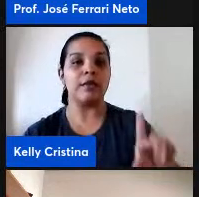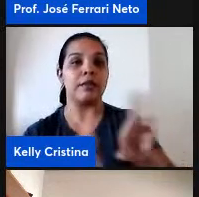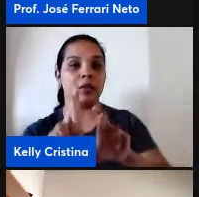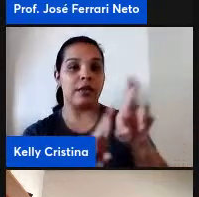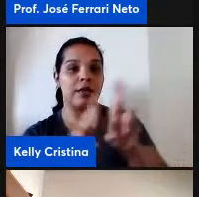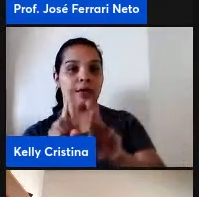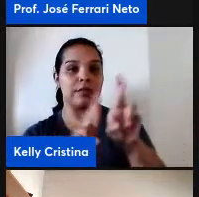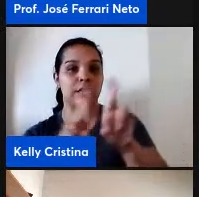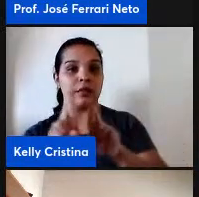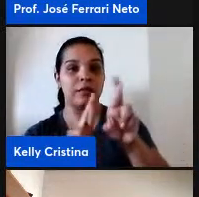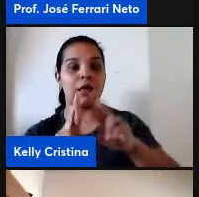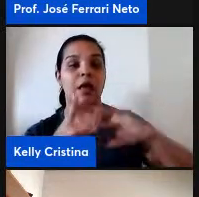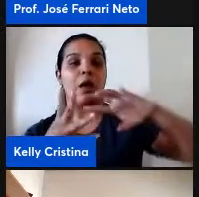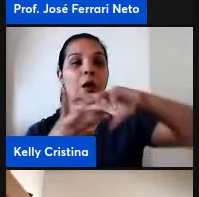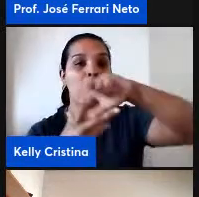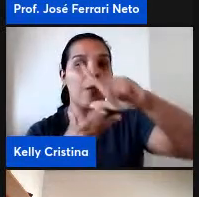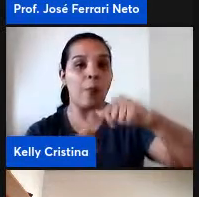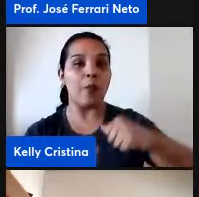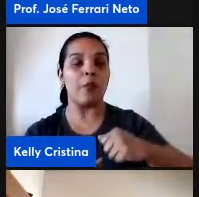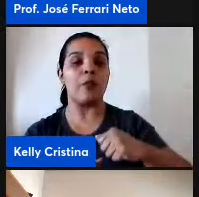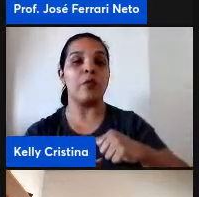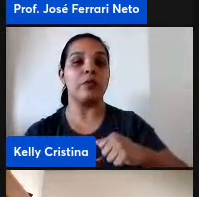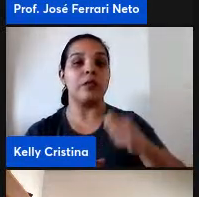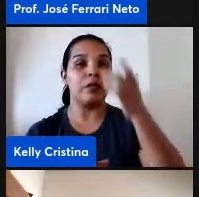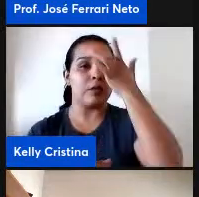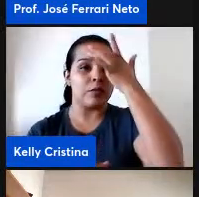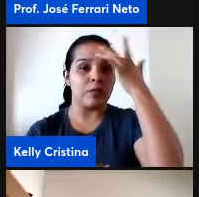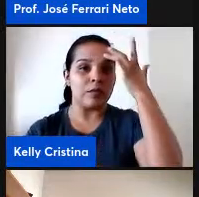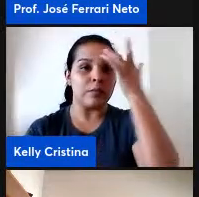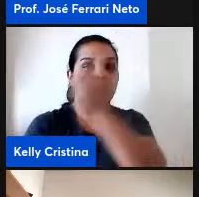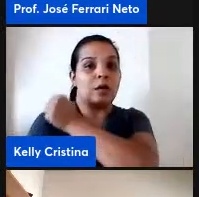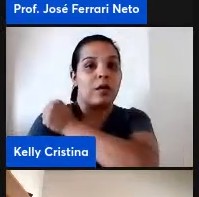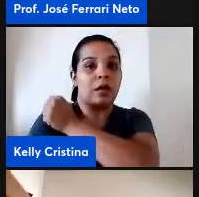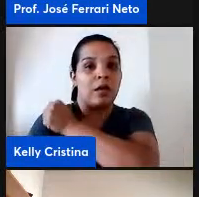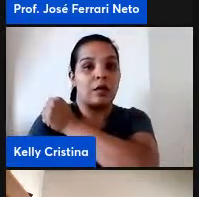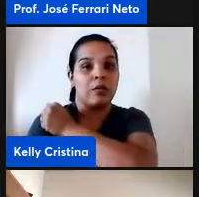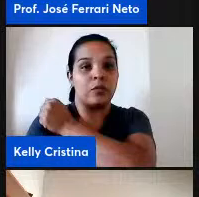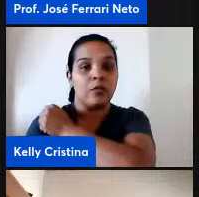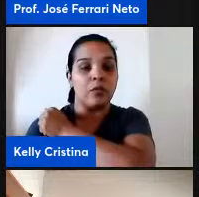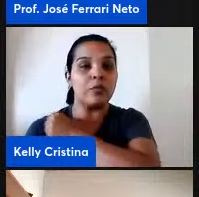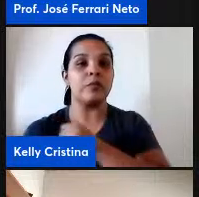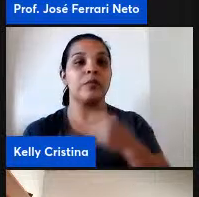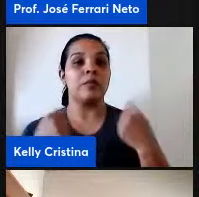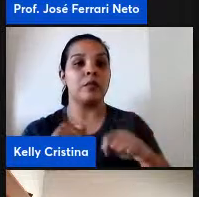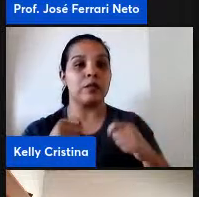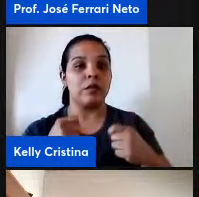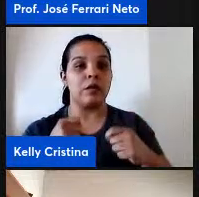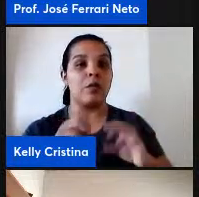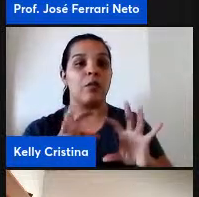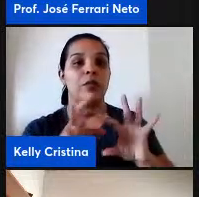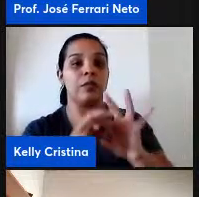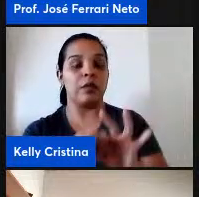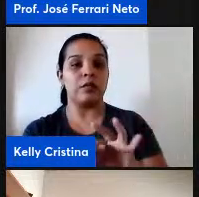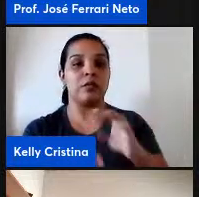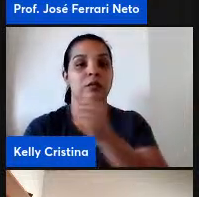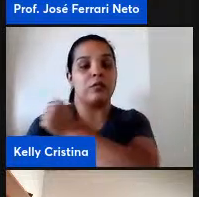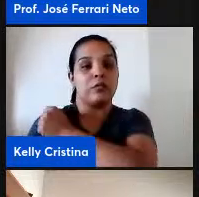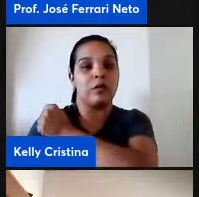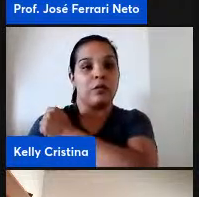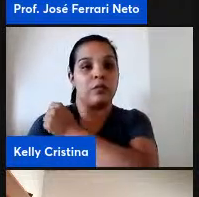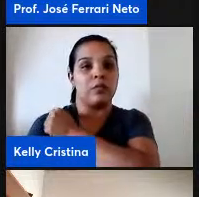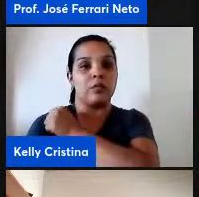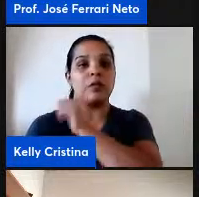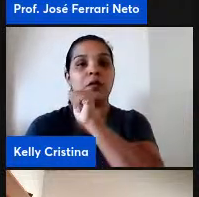ao mundo vivencial dos alfabetizandos, pois as palavras existem no contexto do mundo vivido pelos alfabetizandos